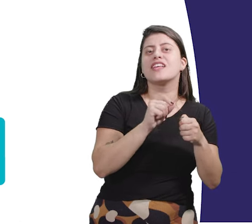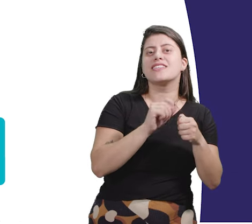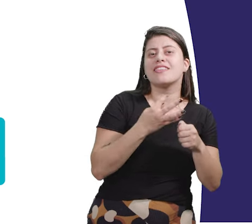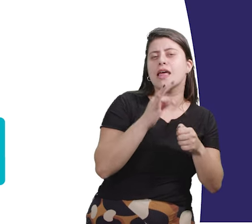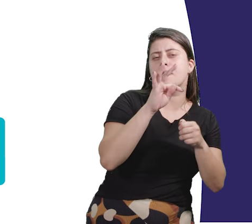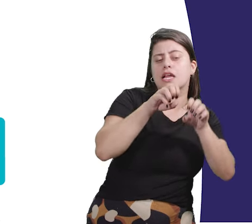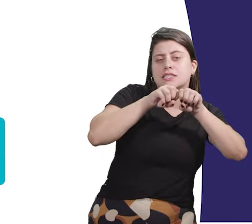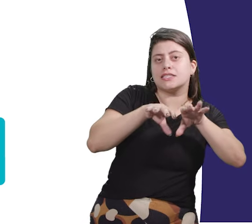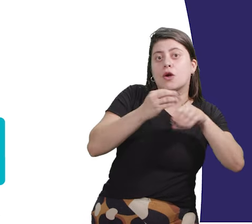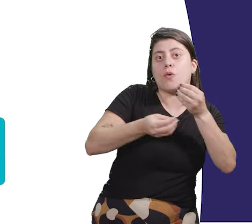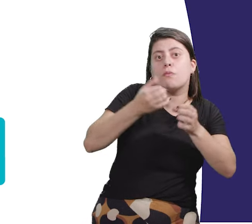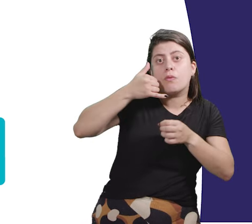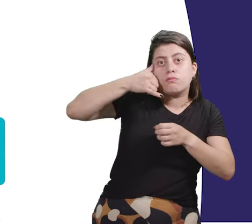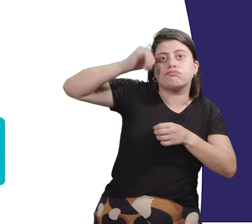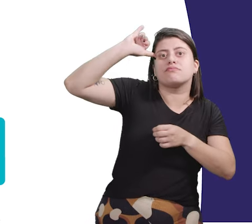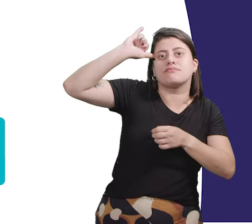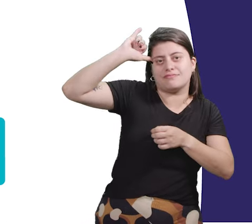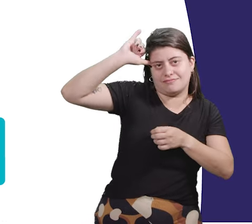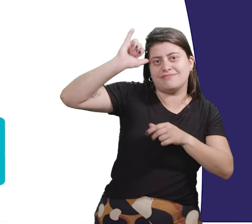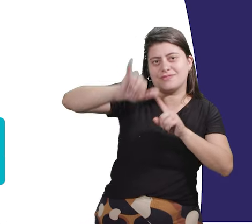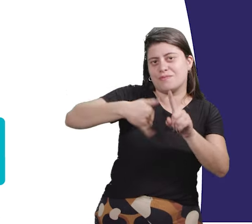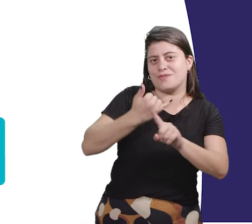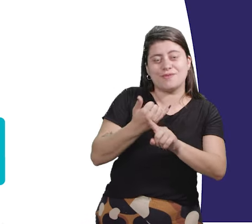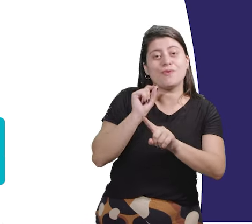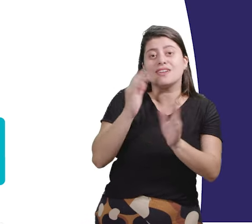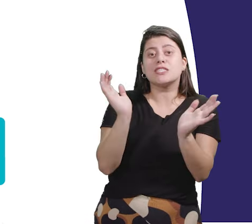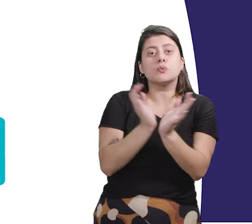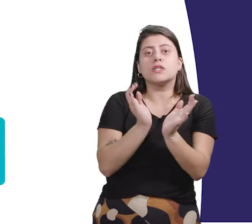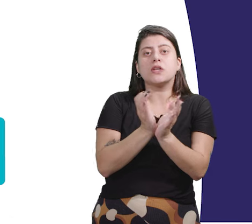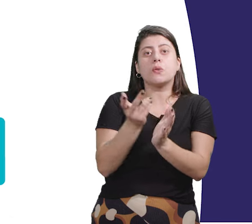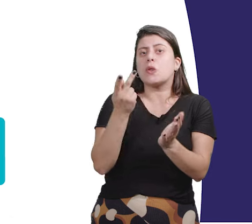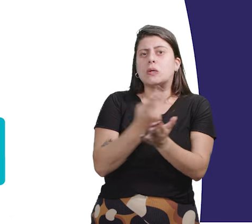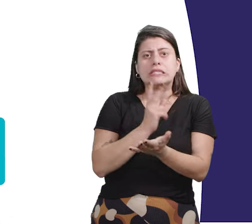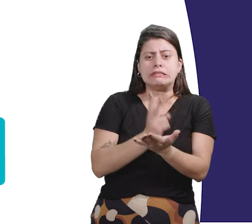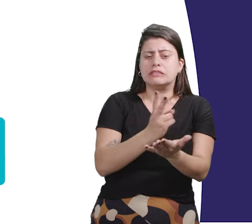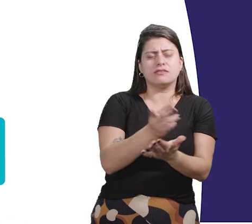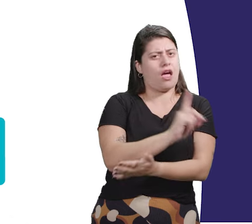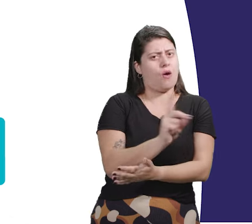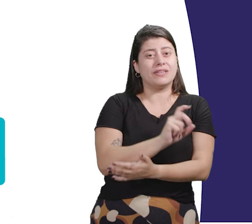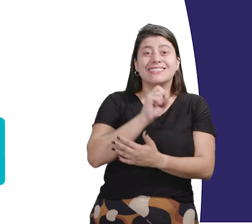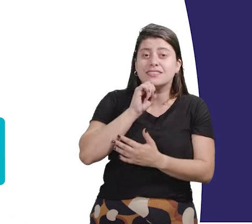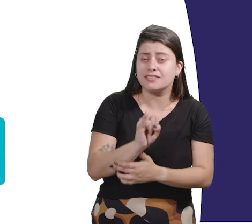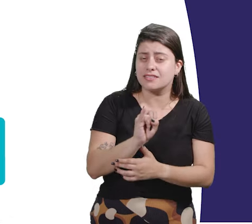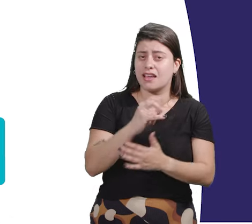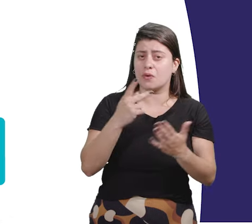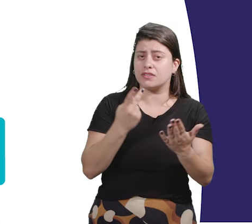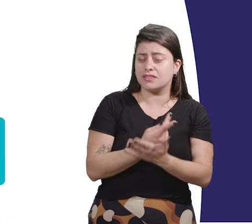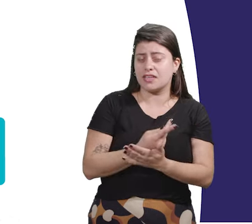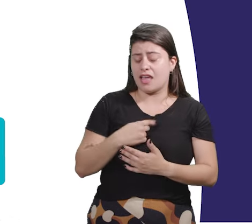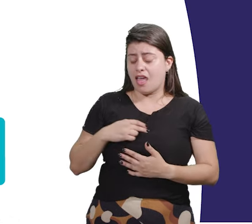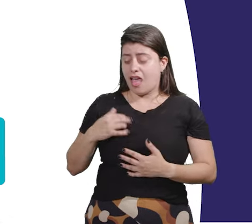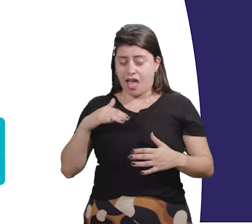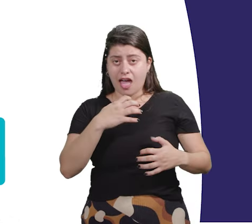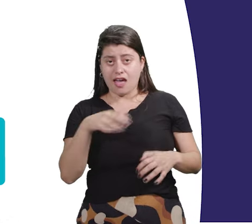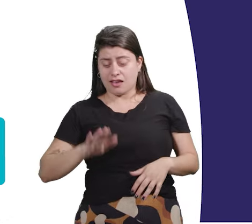que essas situações elas não aconteçam, não ocorram efetivamente, e caso ocorram, que a criança ela se sinta